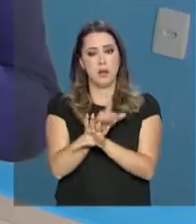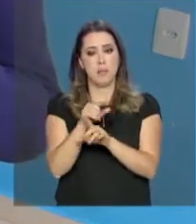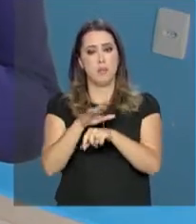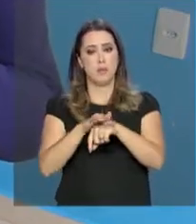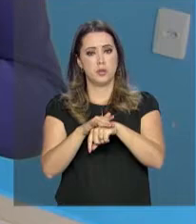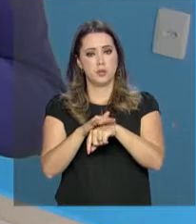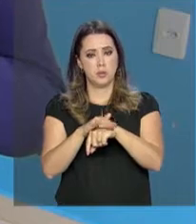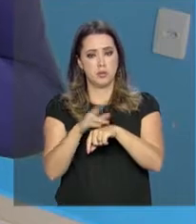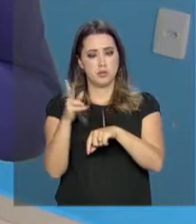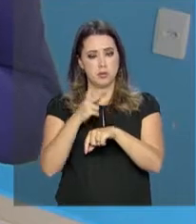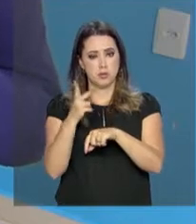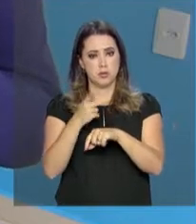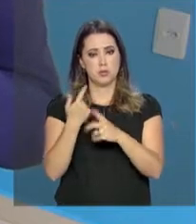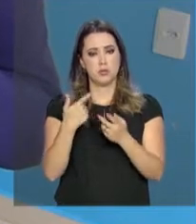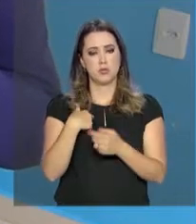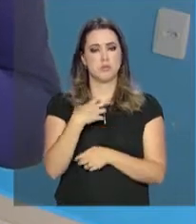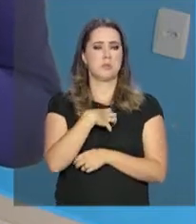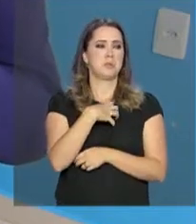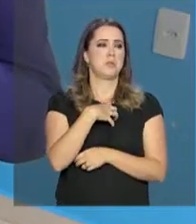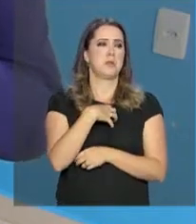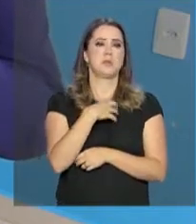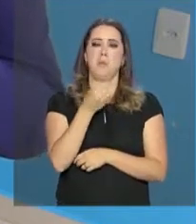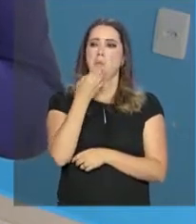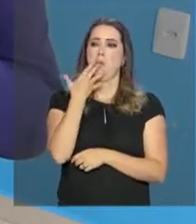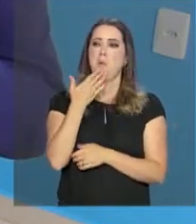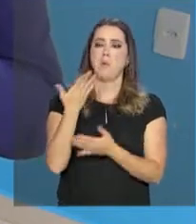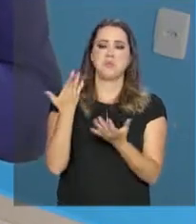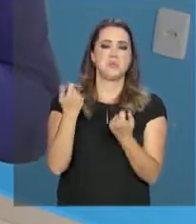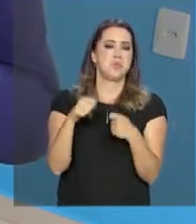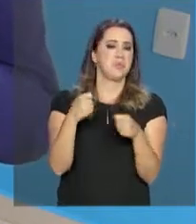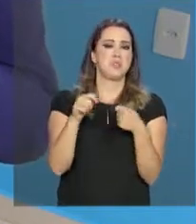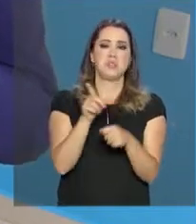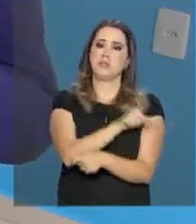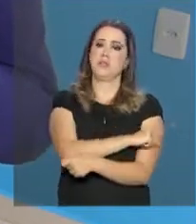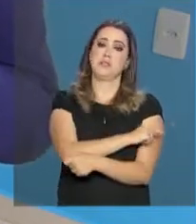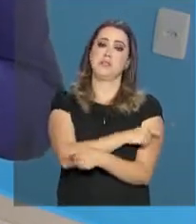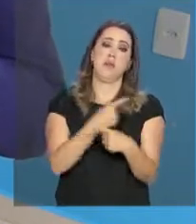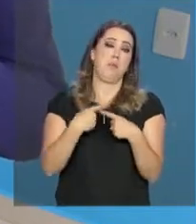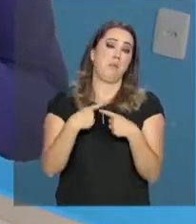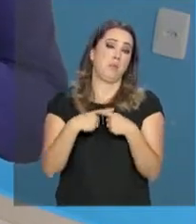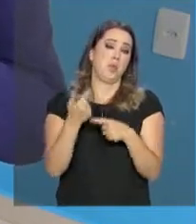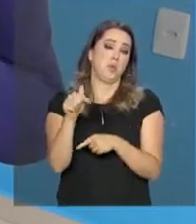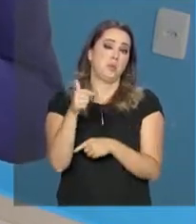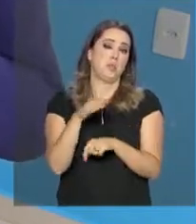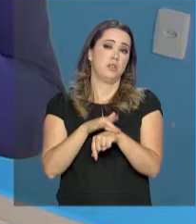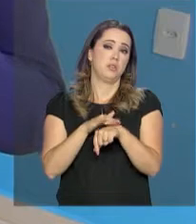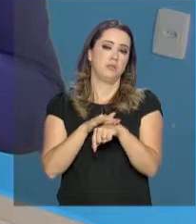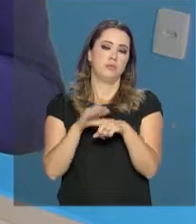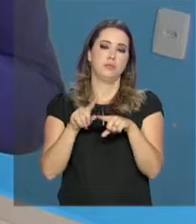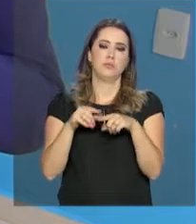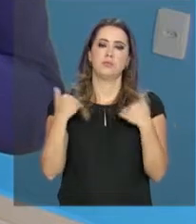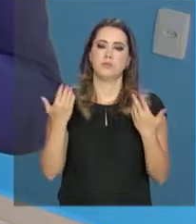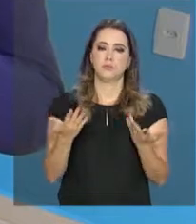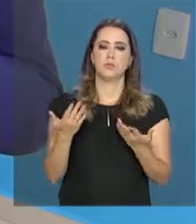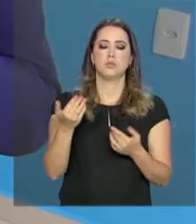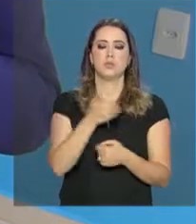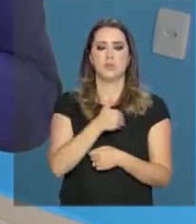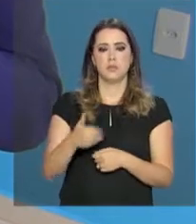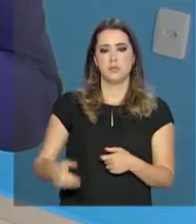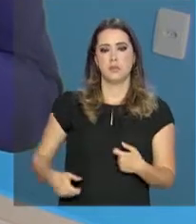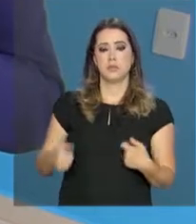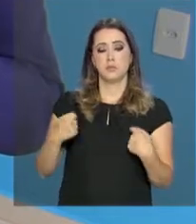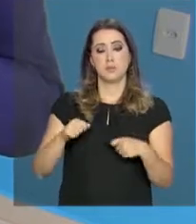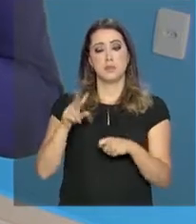e do sarampo criou a falsa sensação de que a vacinação não é mais necessária por isso o governo está tentando aumentar as taxas